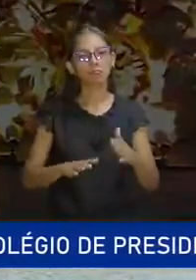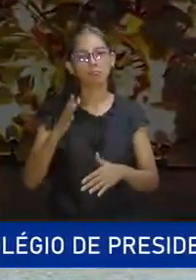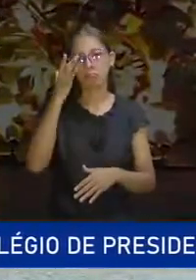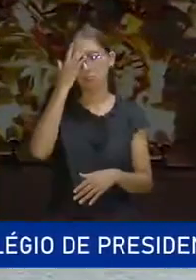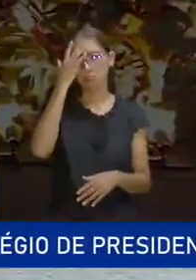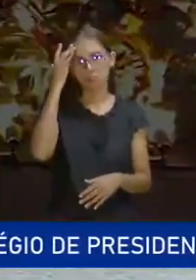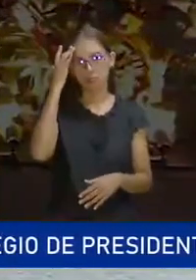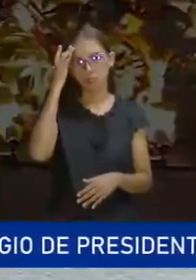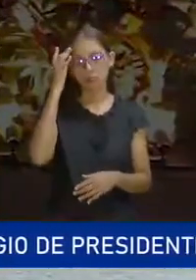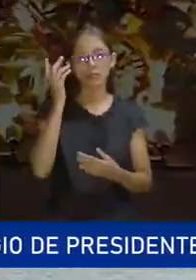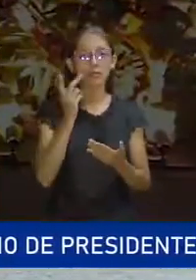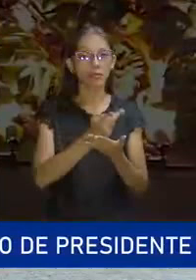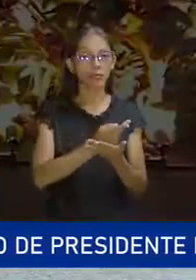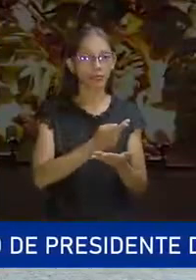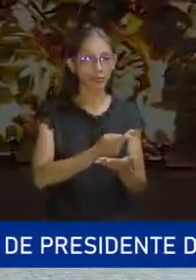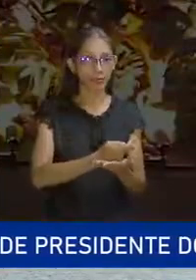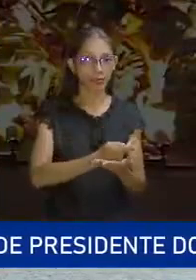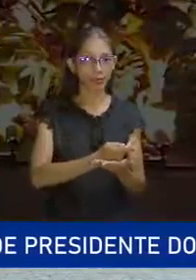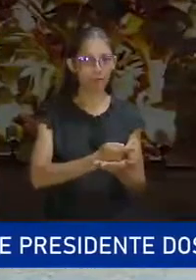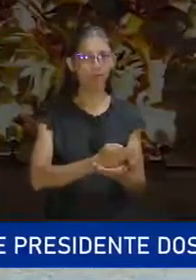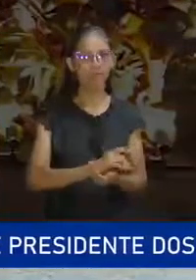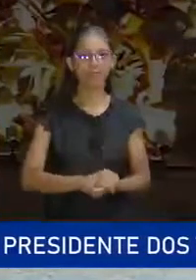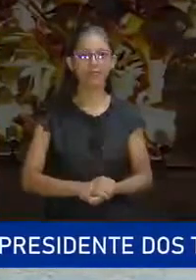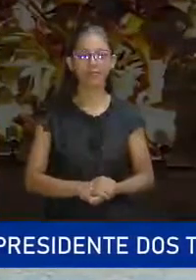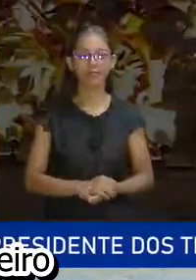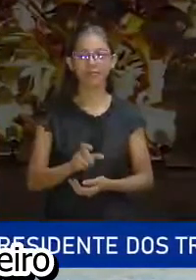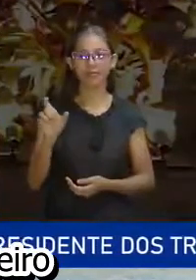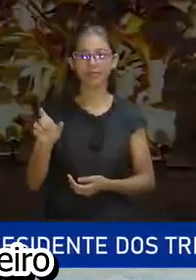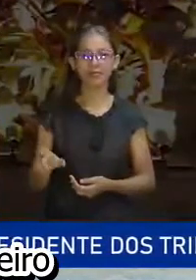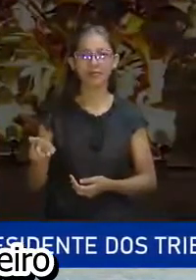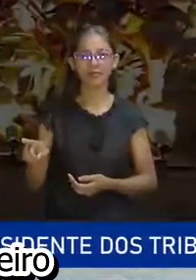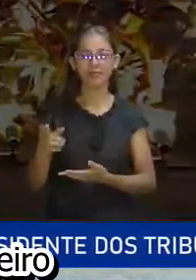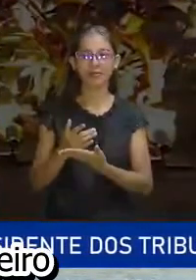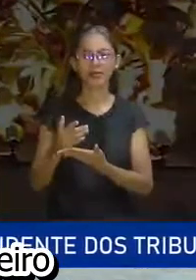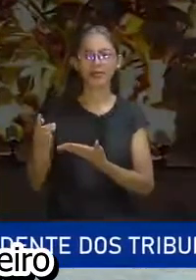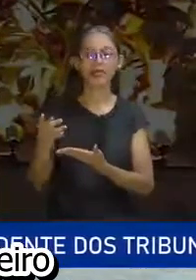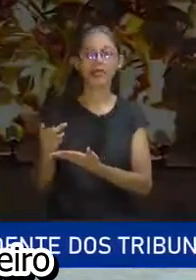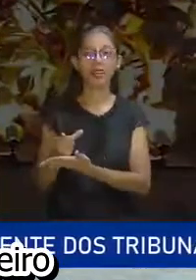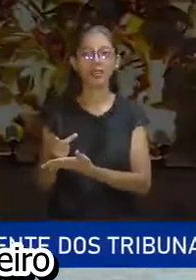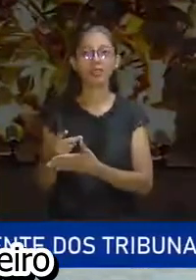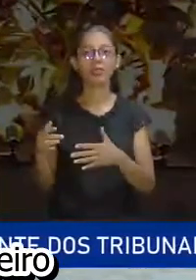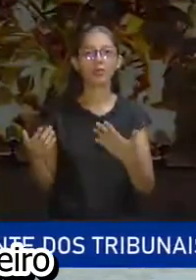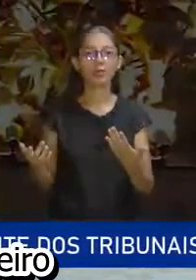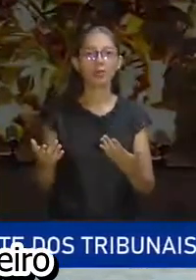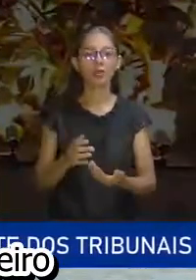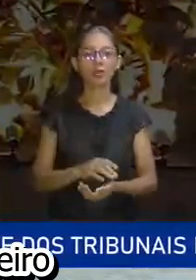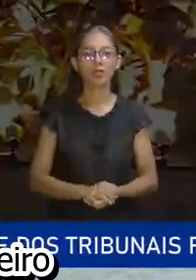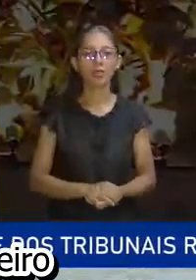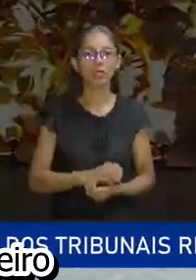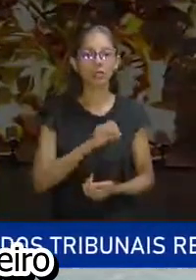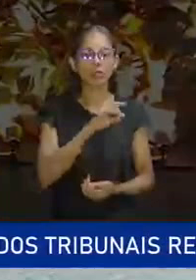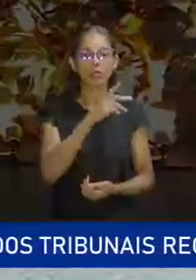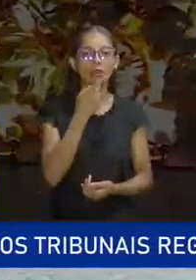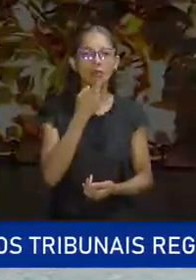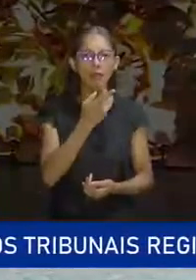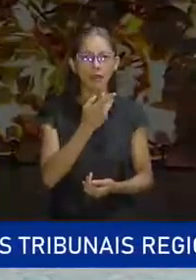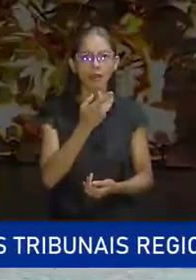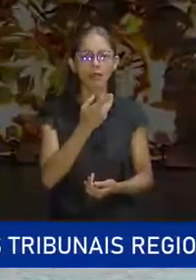o pessimista já começa errando, abro e fecho aspas. Já dizia o nosso estadista